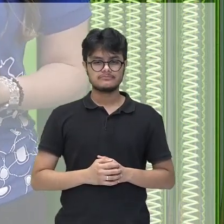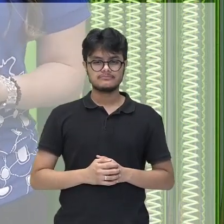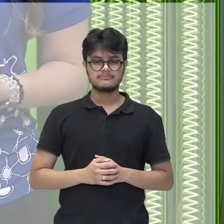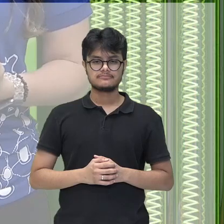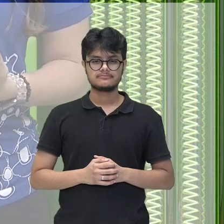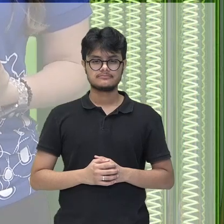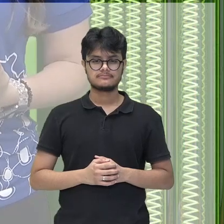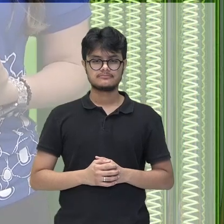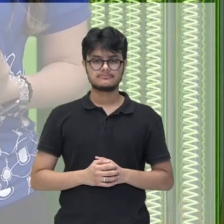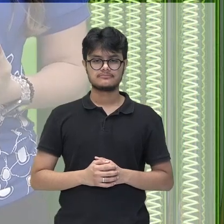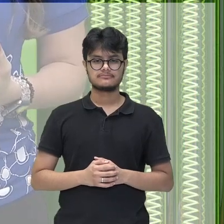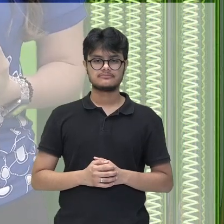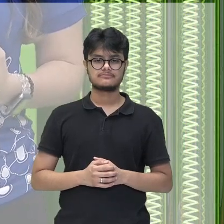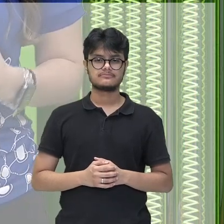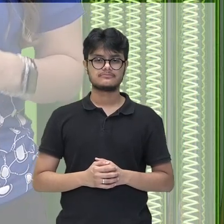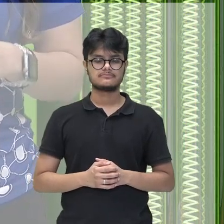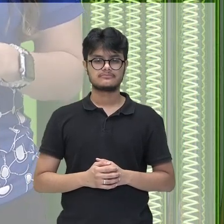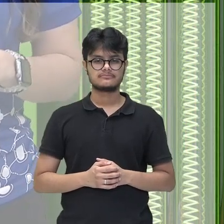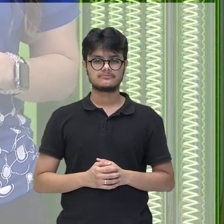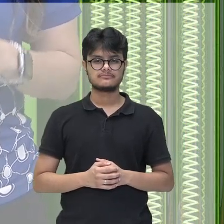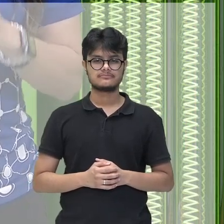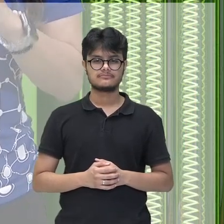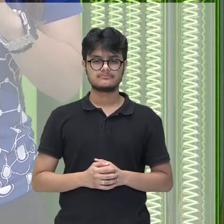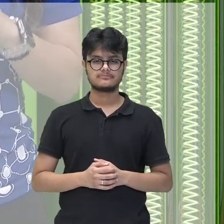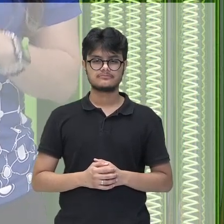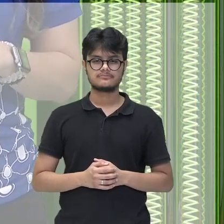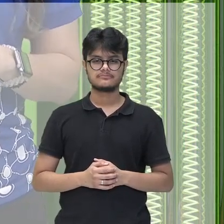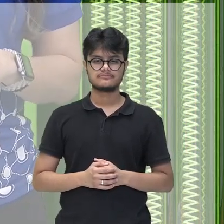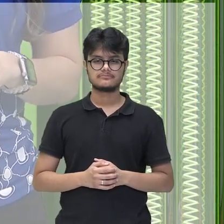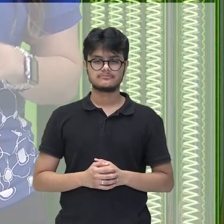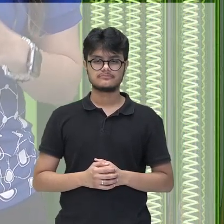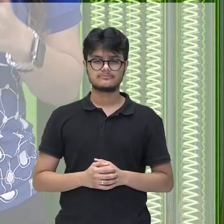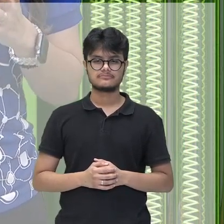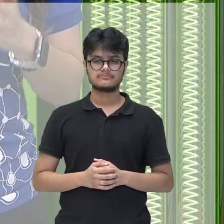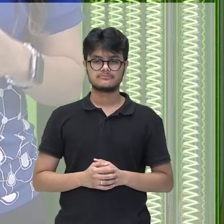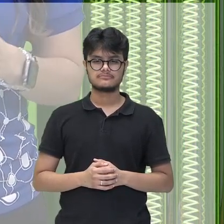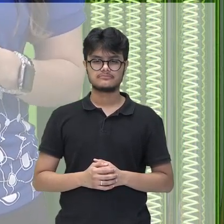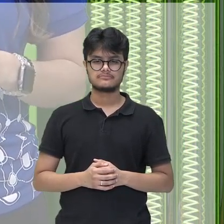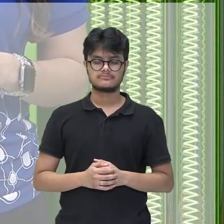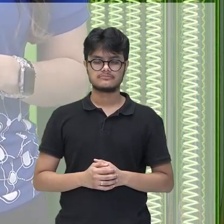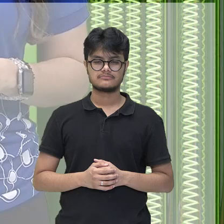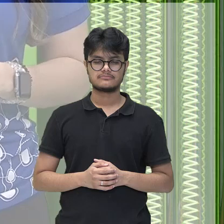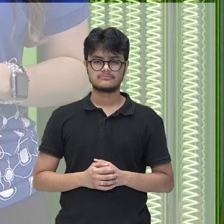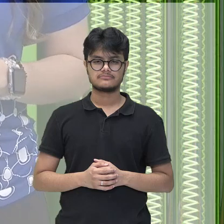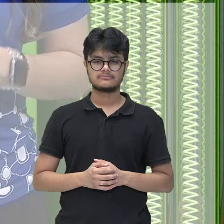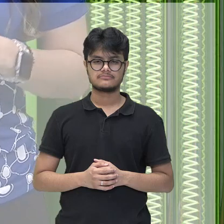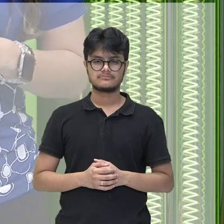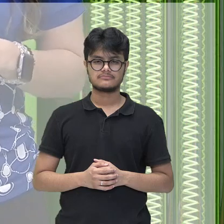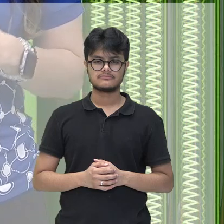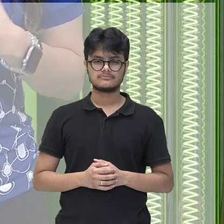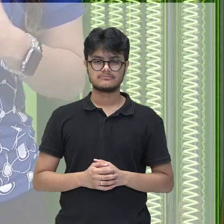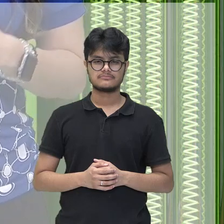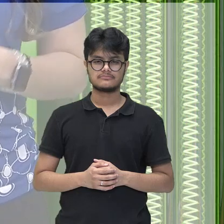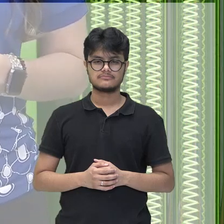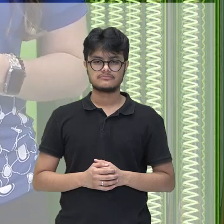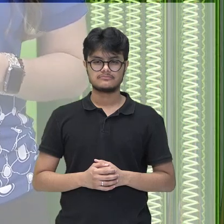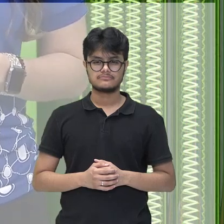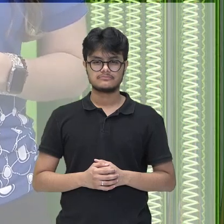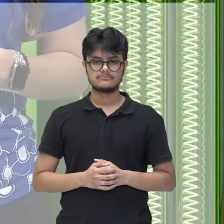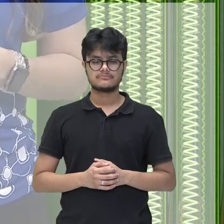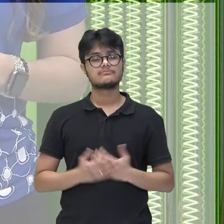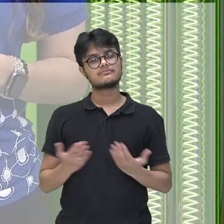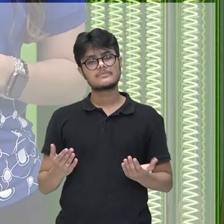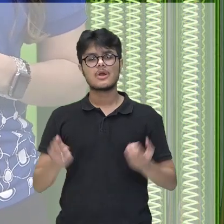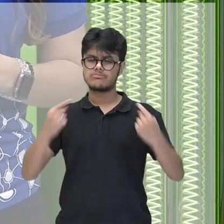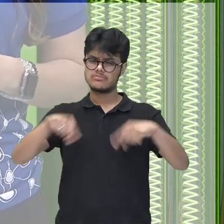principalmente por conta das nossas plataformas, né? Ficarem ali nos oceanos. Então, esse